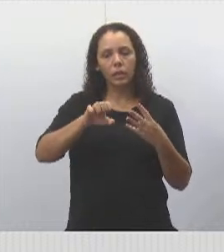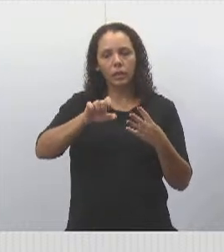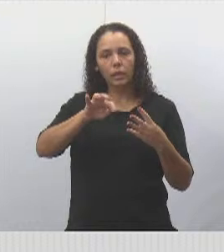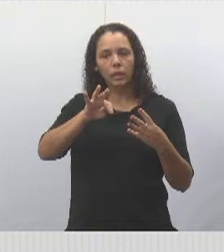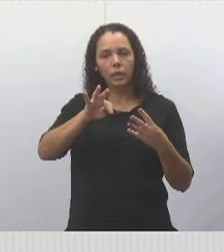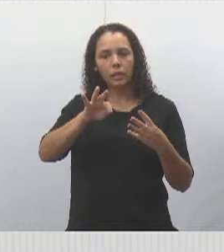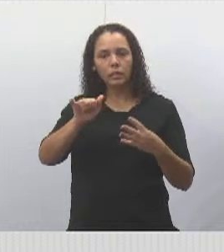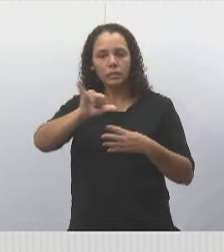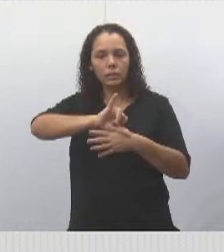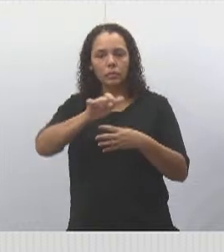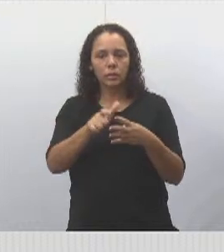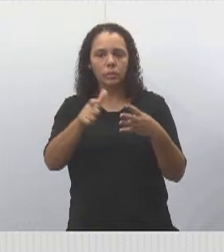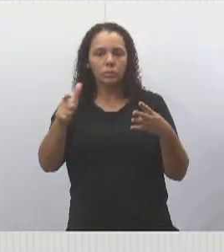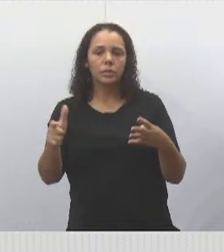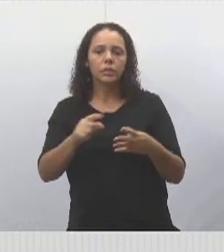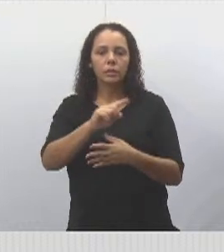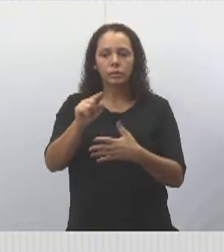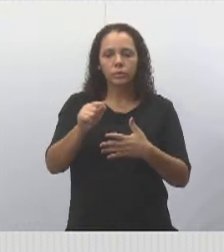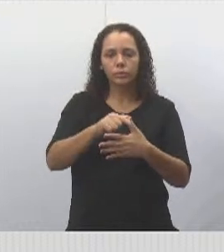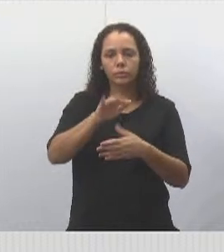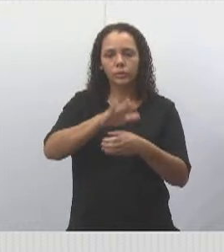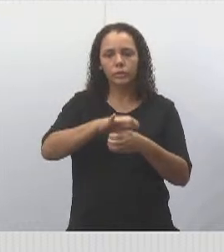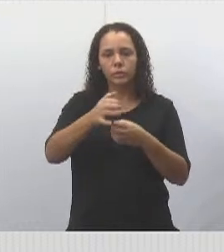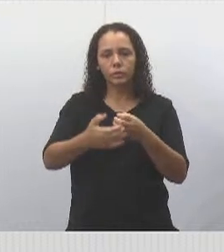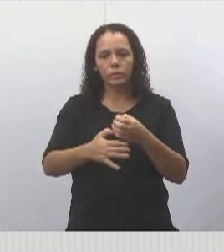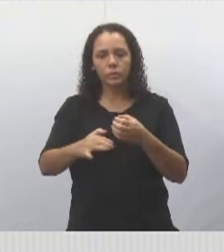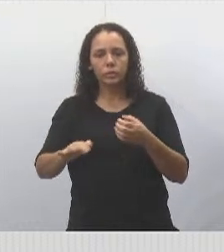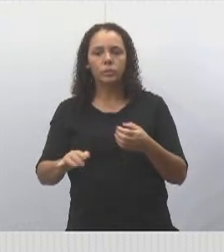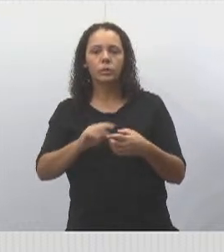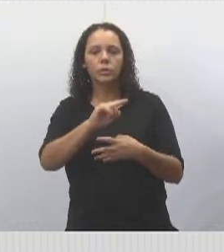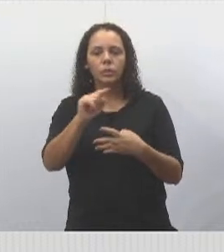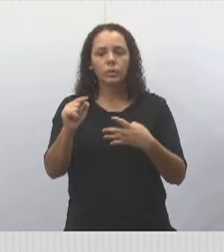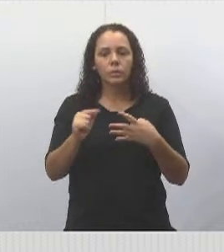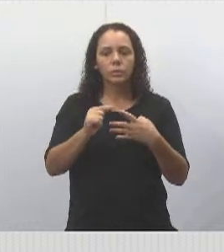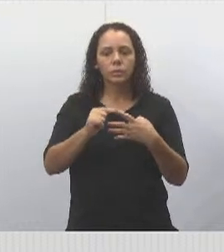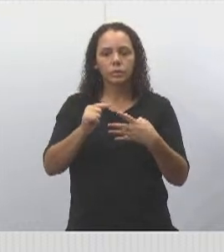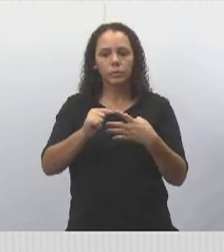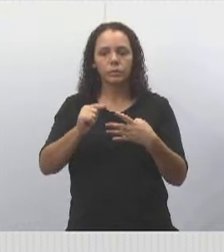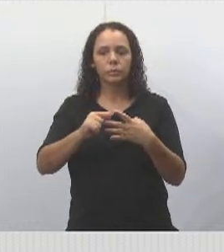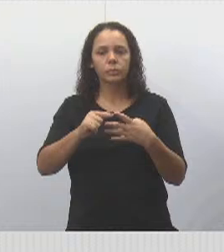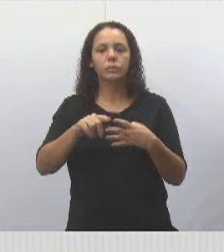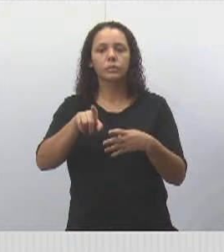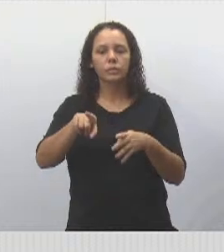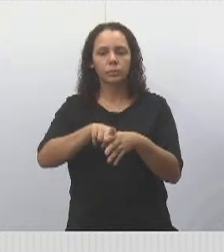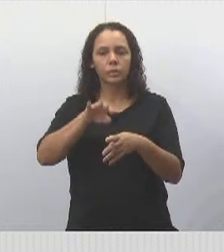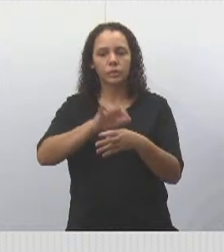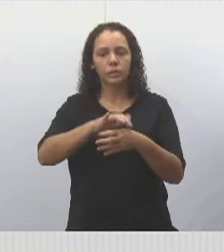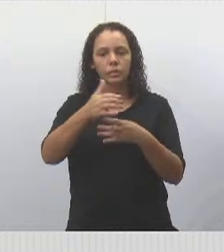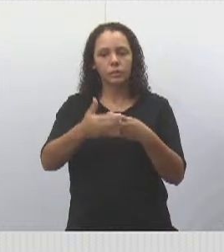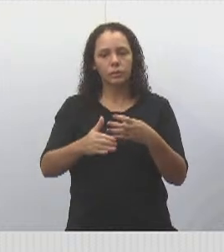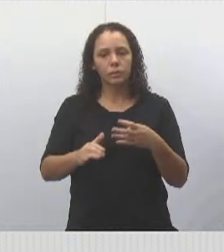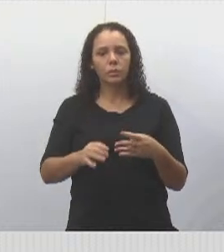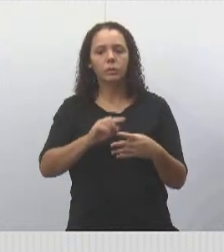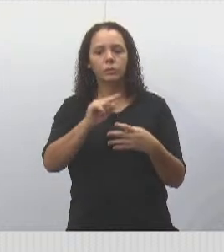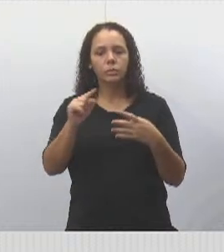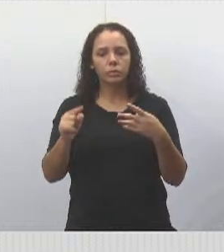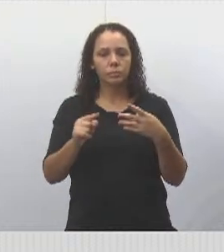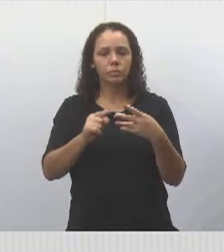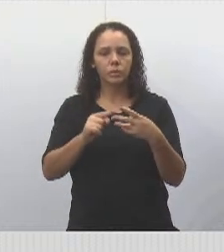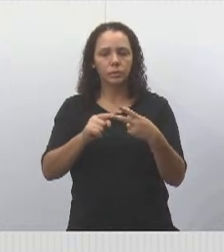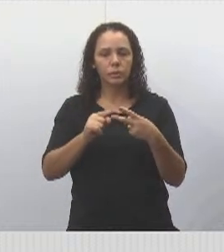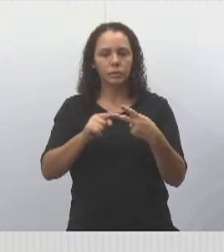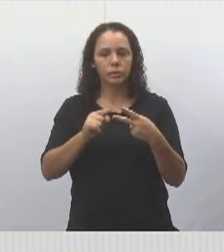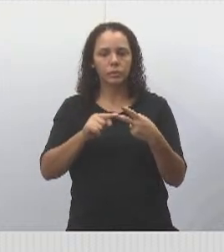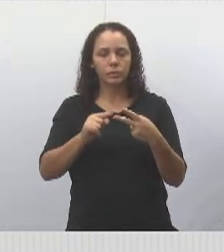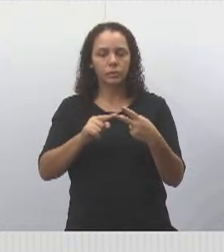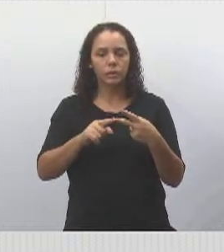Central, a revisão de esgoto nas Chácaras Guararema, a rede de esgoto no Igarapés e no Veraneijal, fase 2,